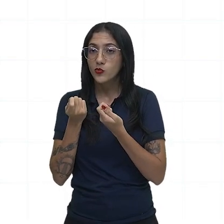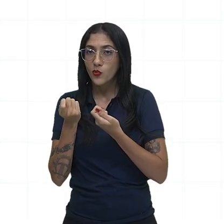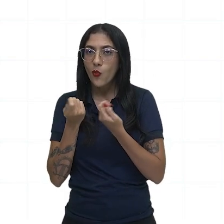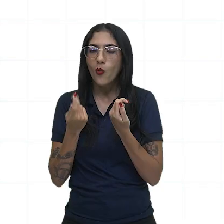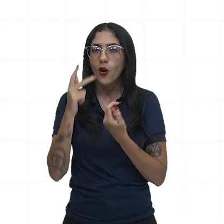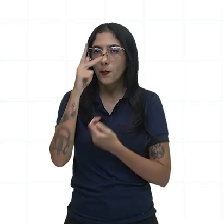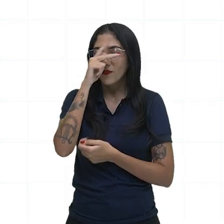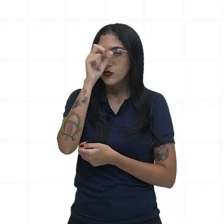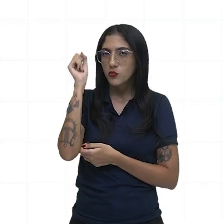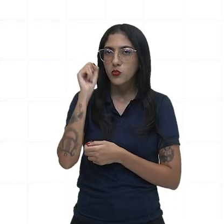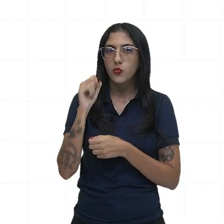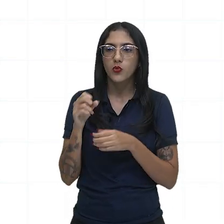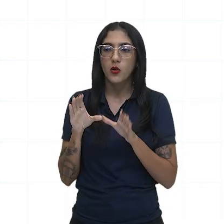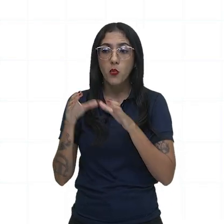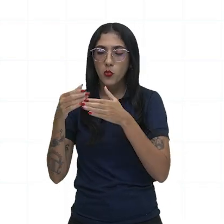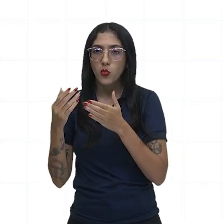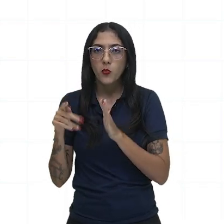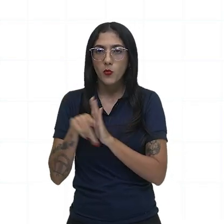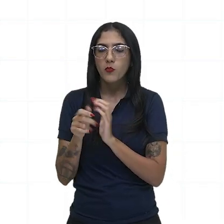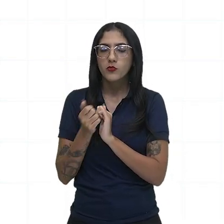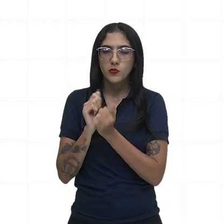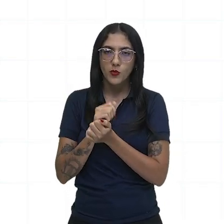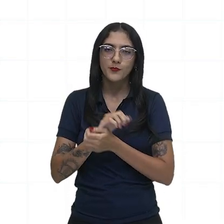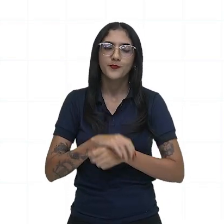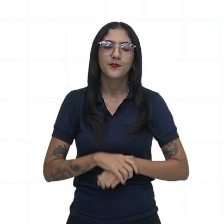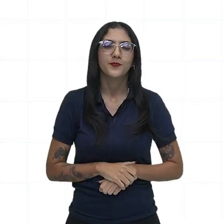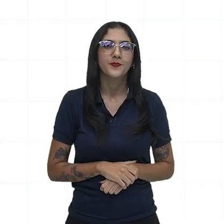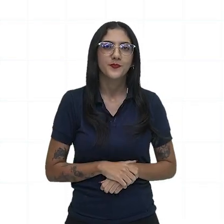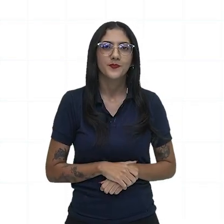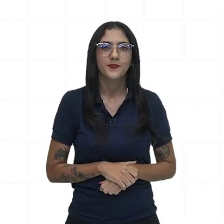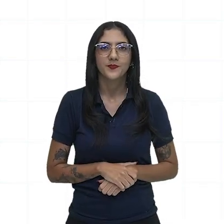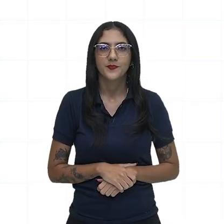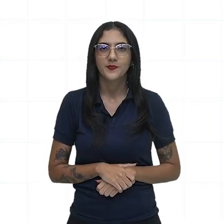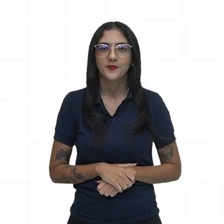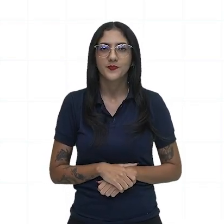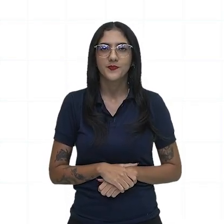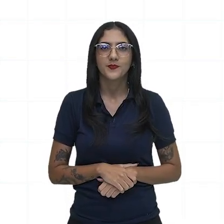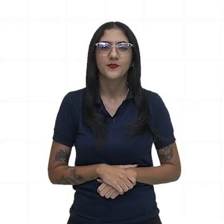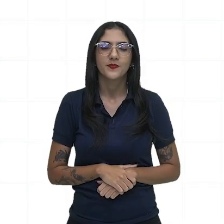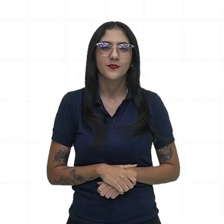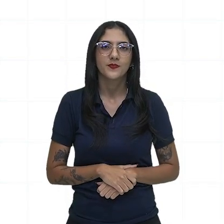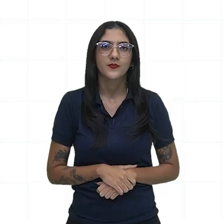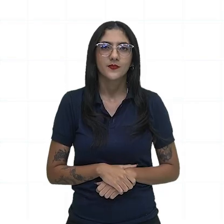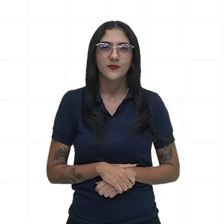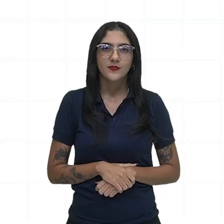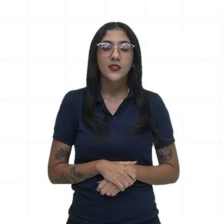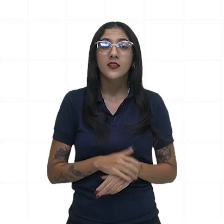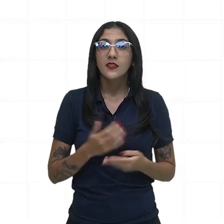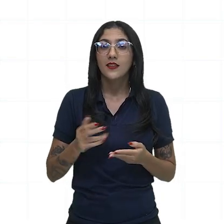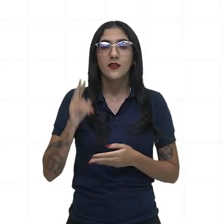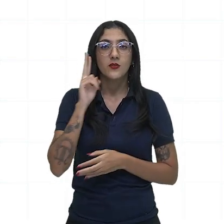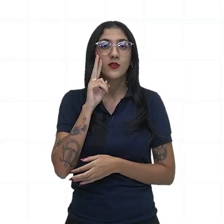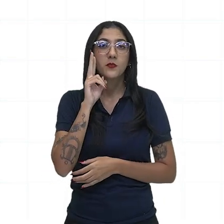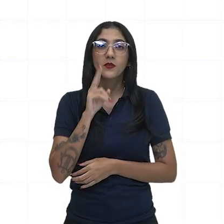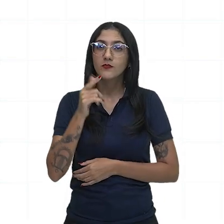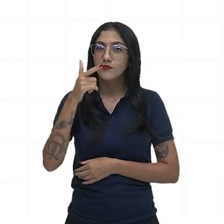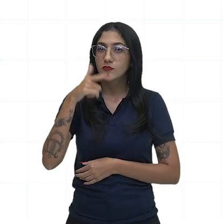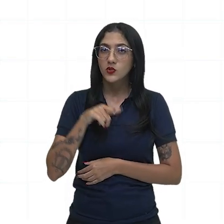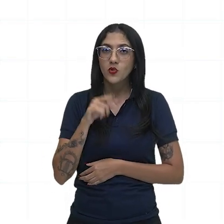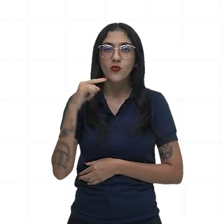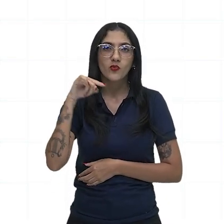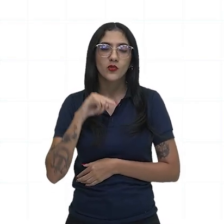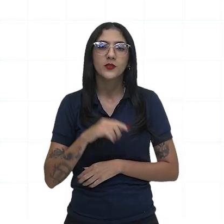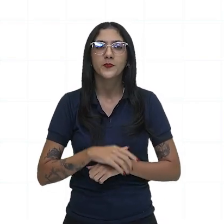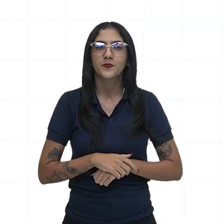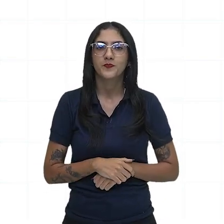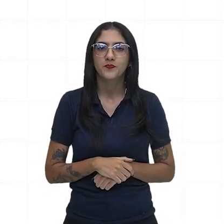pelos projetos de esporte que tem ali no local, tá bom? E aí eu quero relembrar com vocês, mais uma vez,